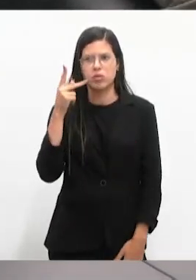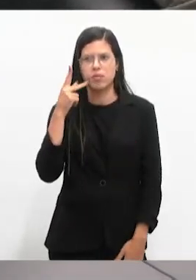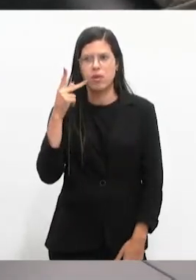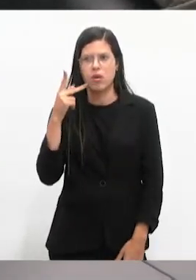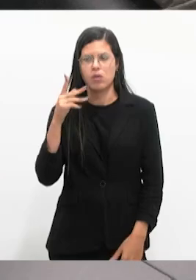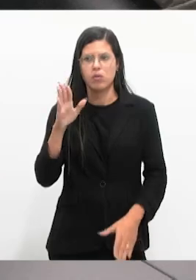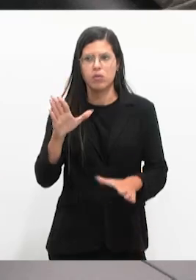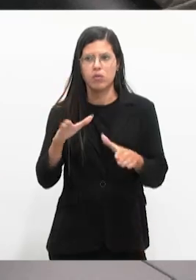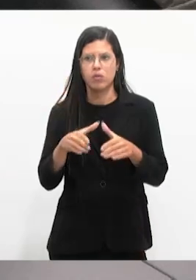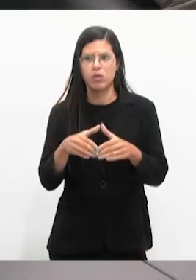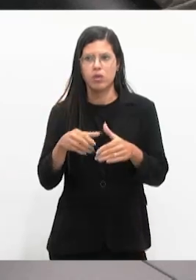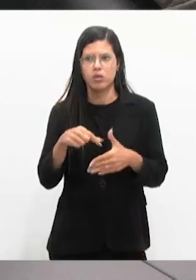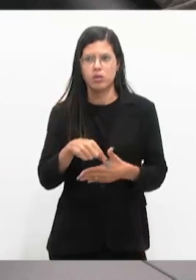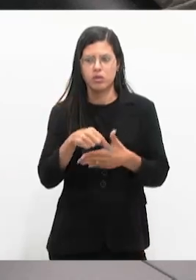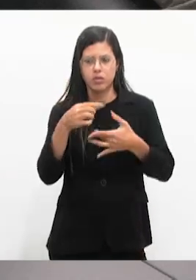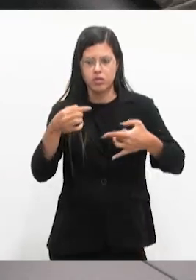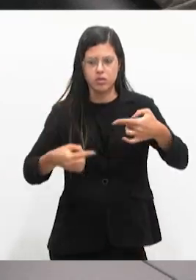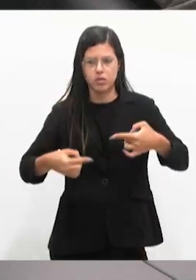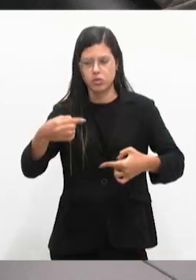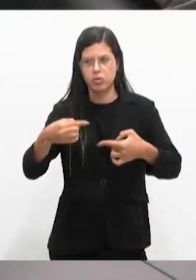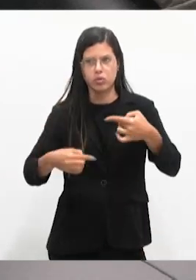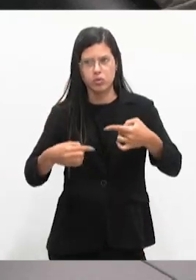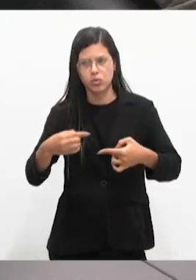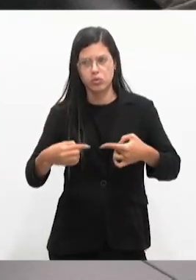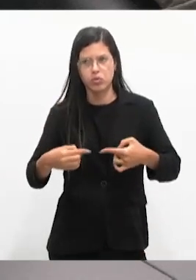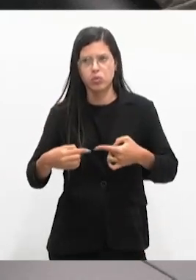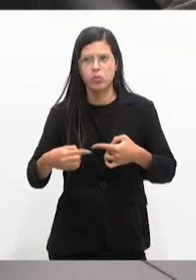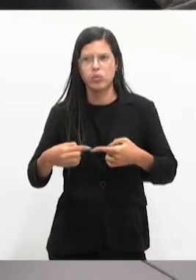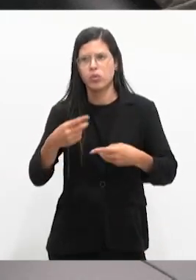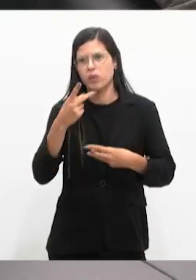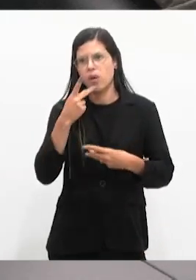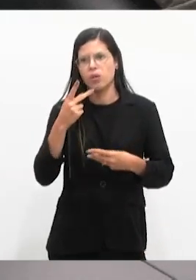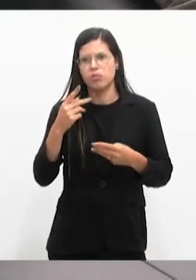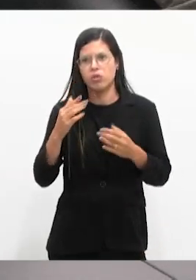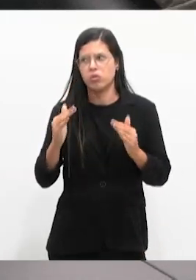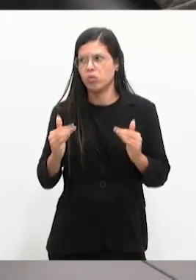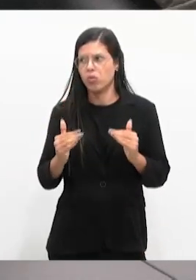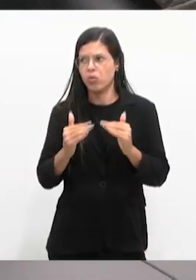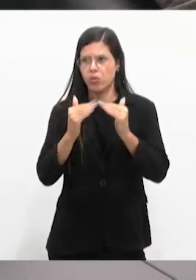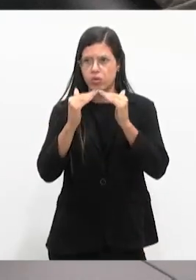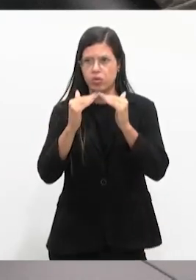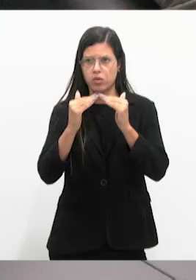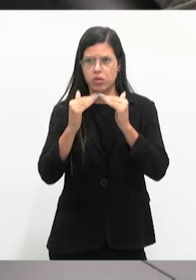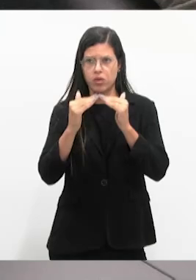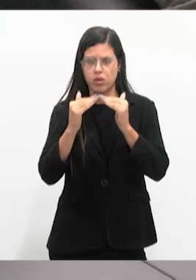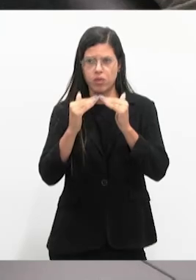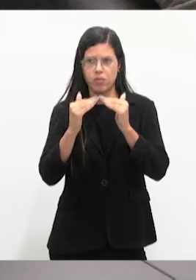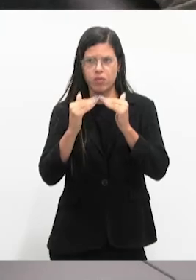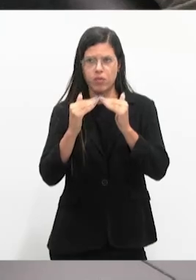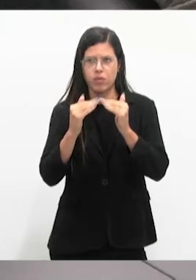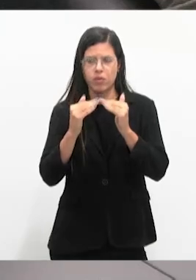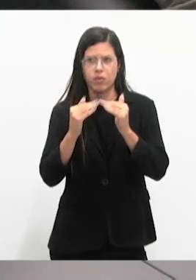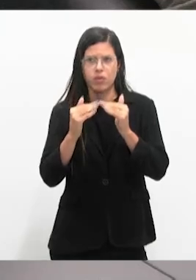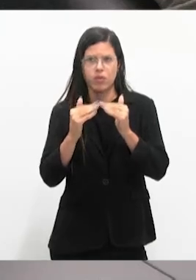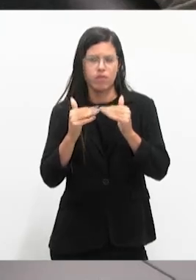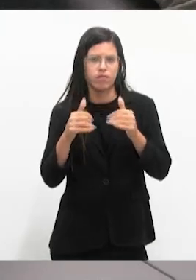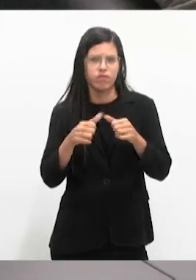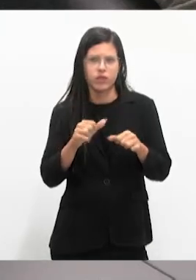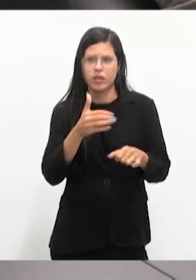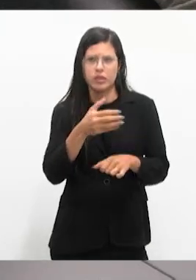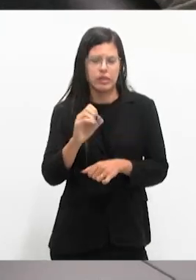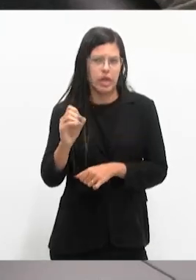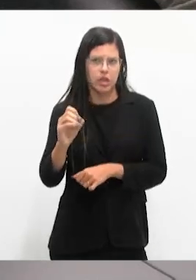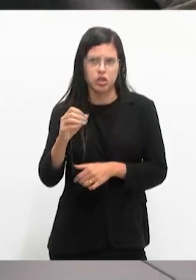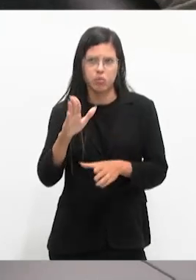líderes se discute, e nós dizemos, muito bem, então a gente concorda com esses, e ficam apenas uns 10 ou tal para votar em